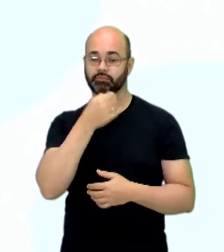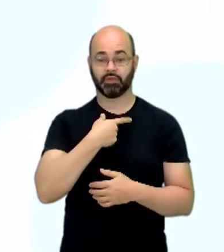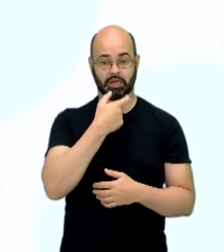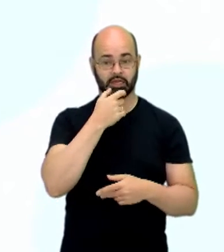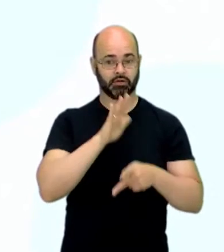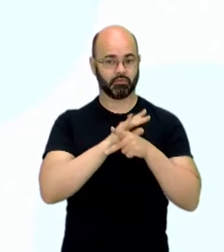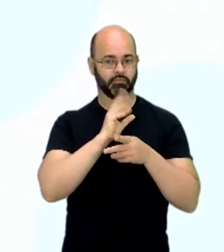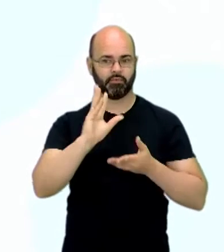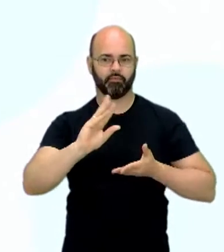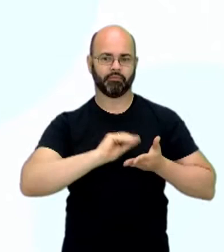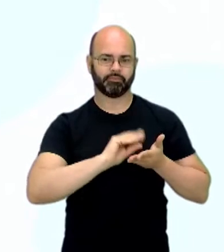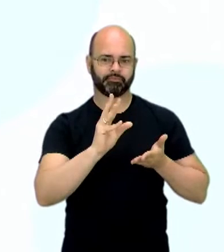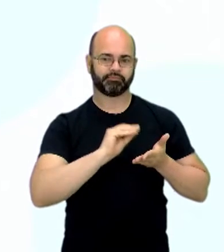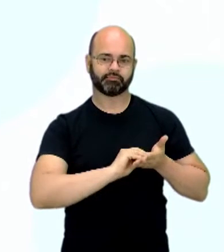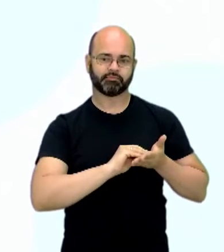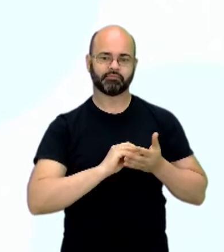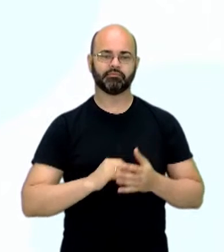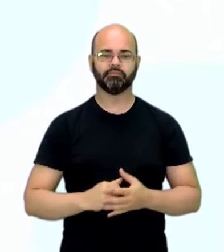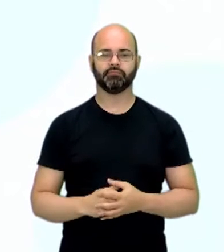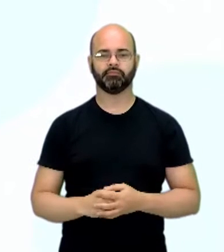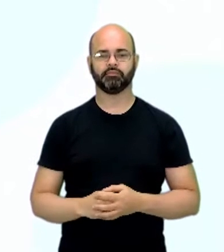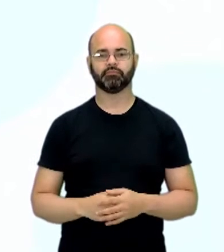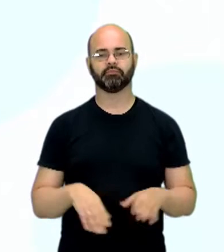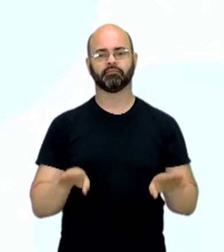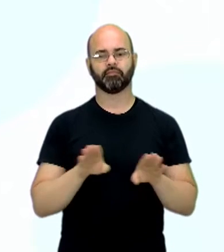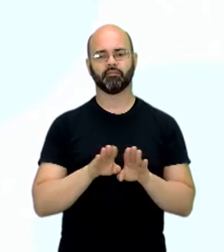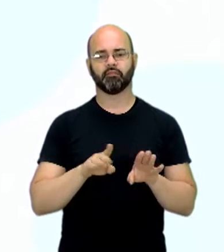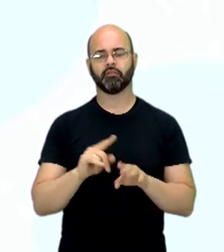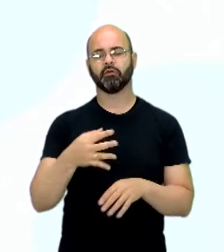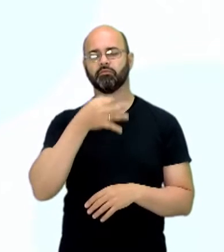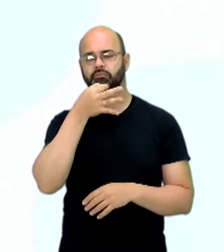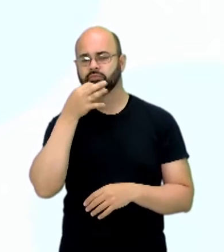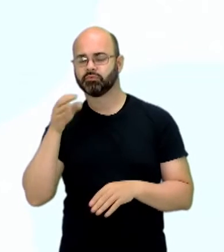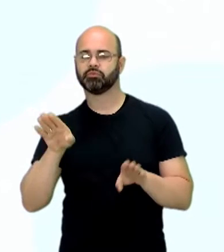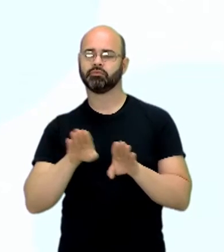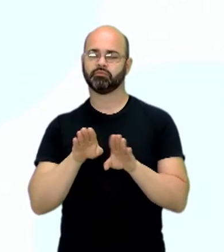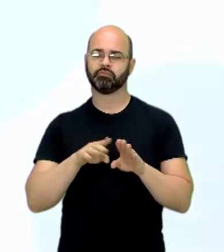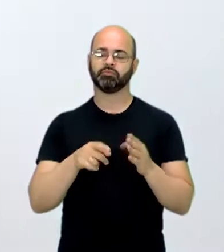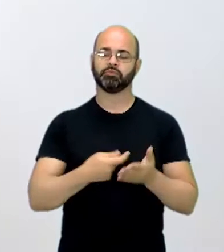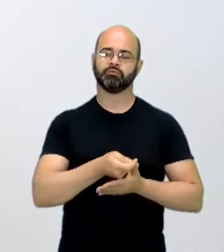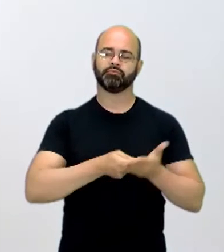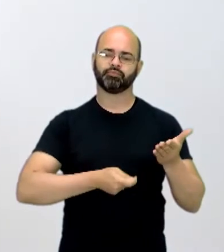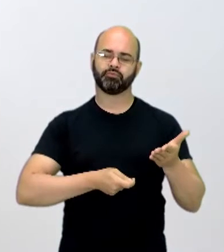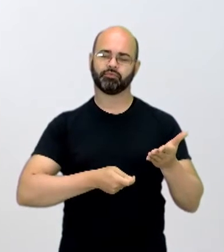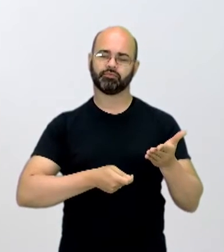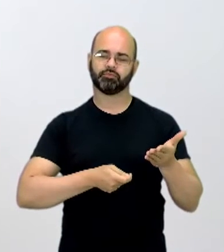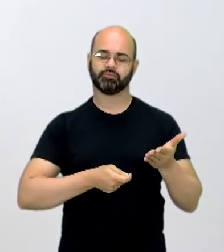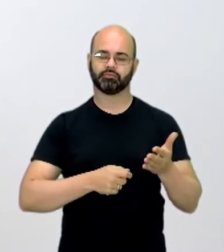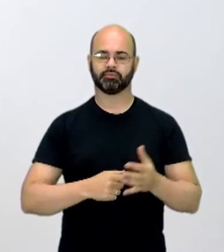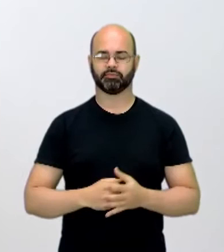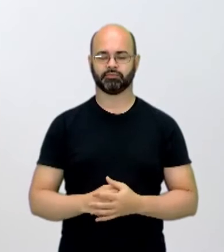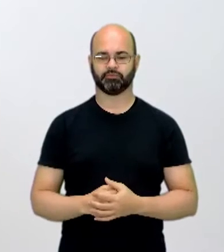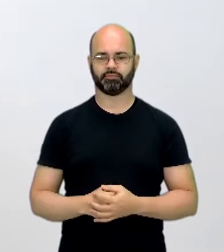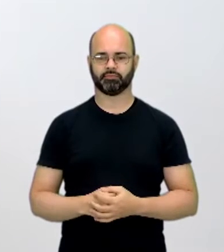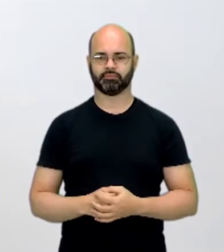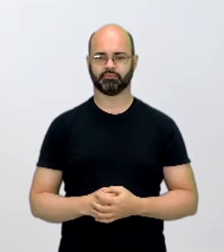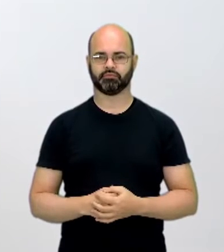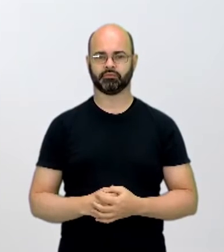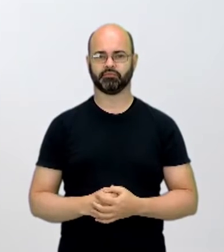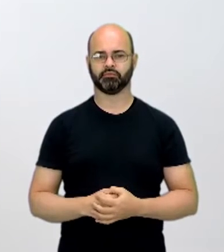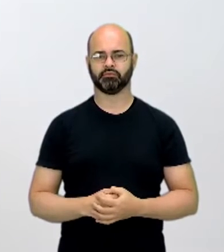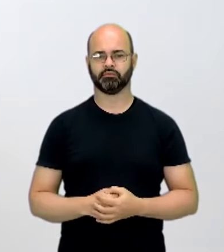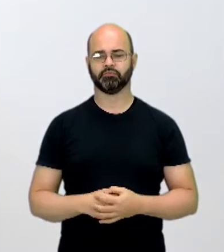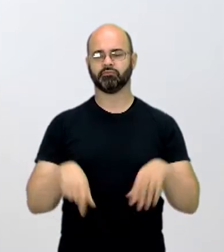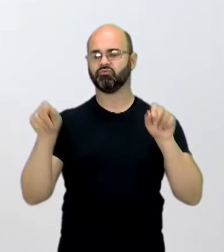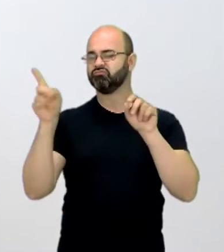para expressar pontos de vista. And we expressed points of view on an issue. E também expressamos os nossos pontos de